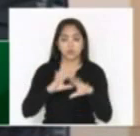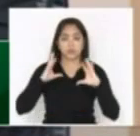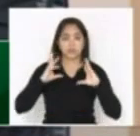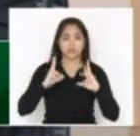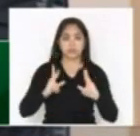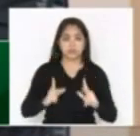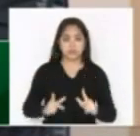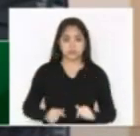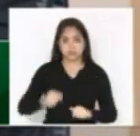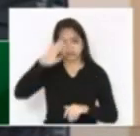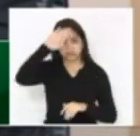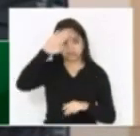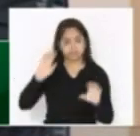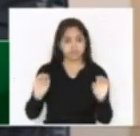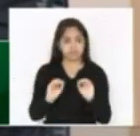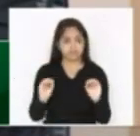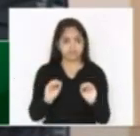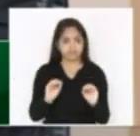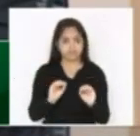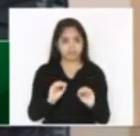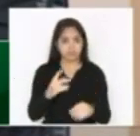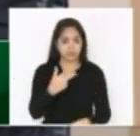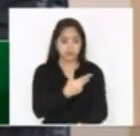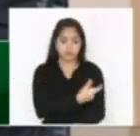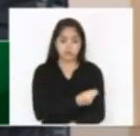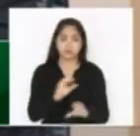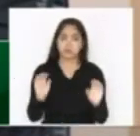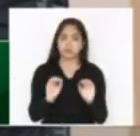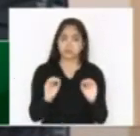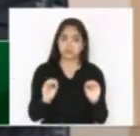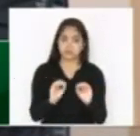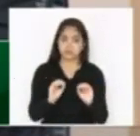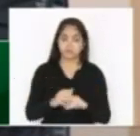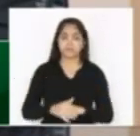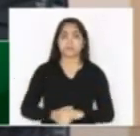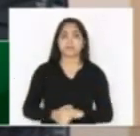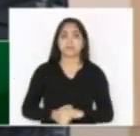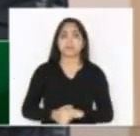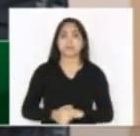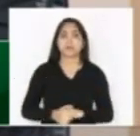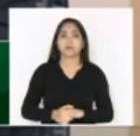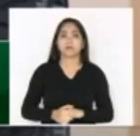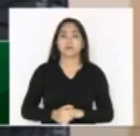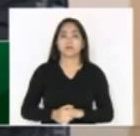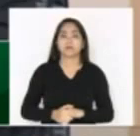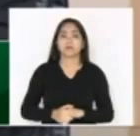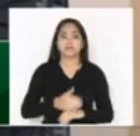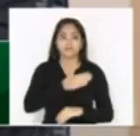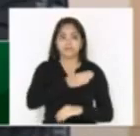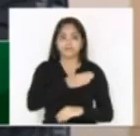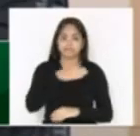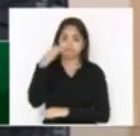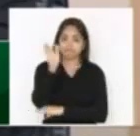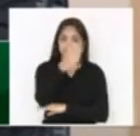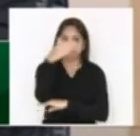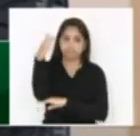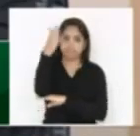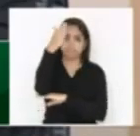sem vacinação. Momento seguinte, houve a interpretação do hino nacional